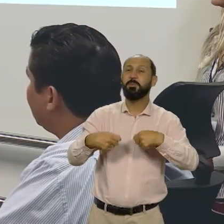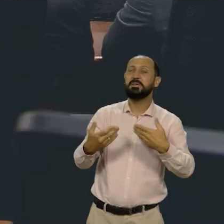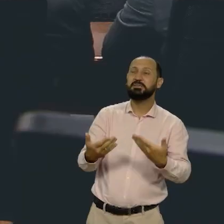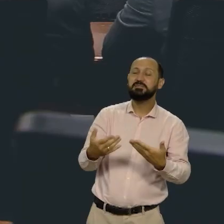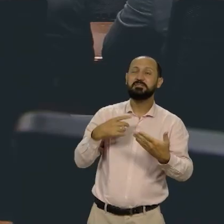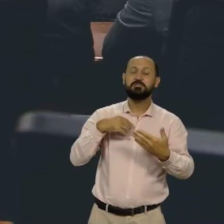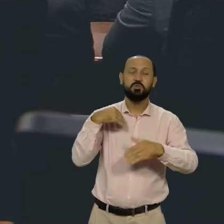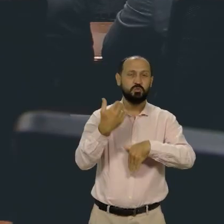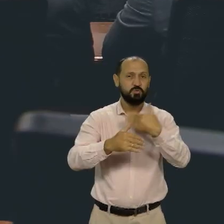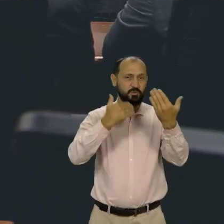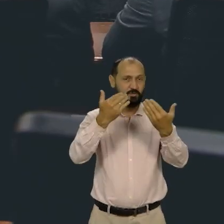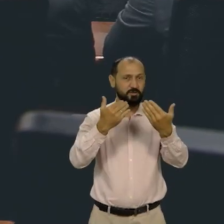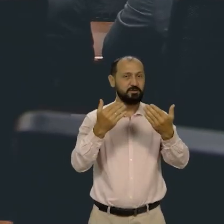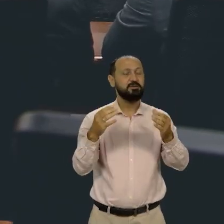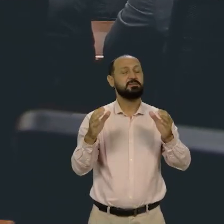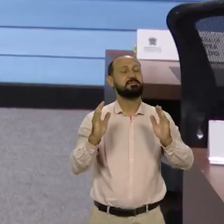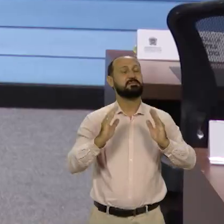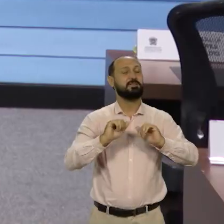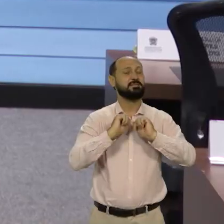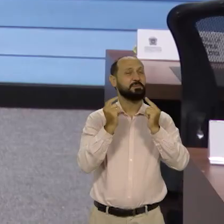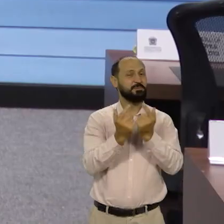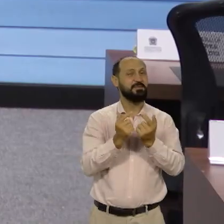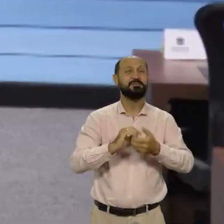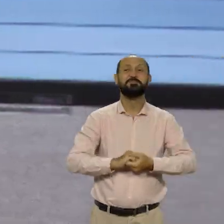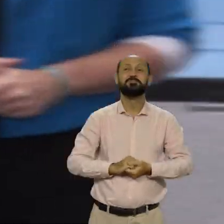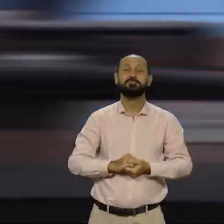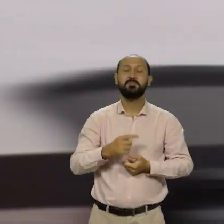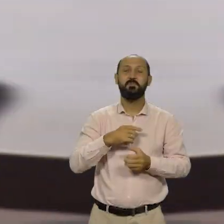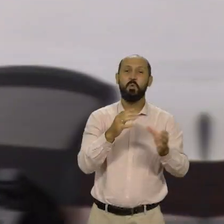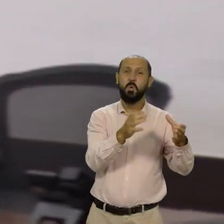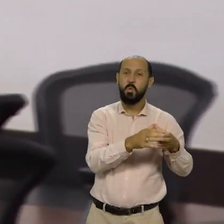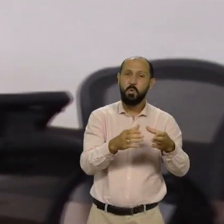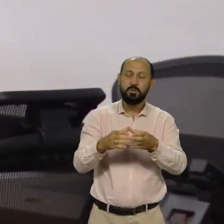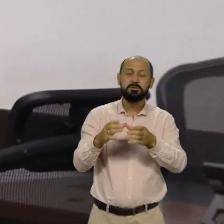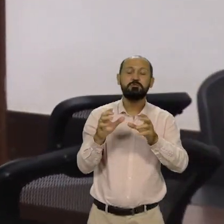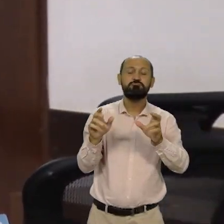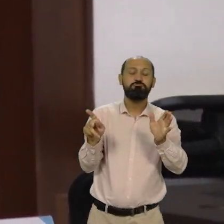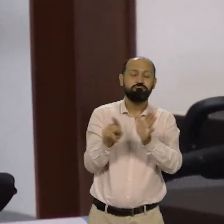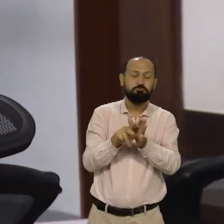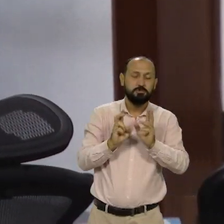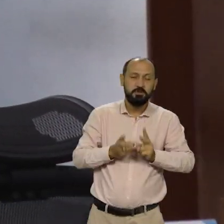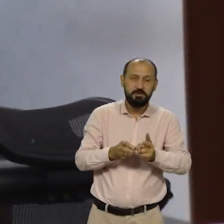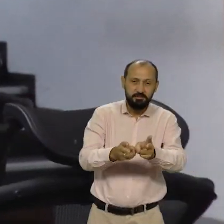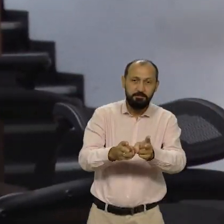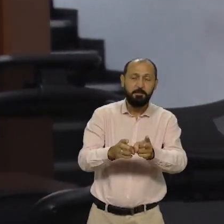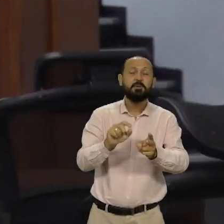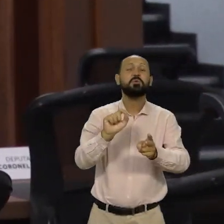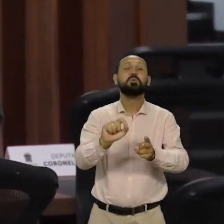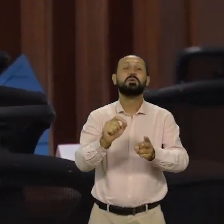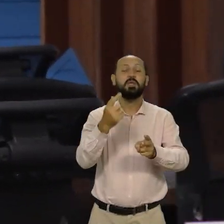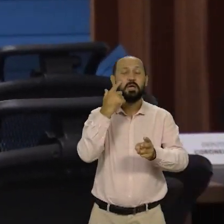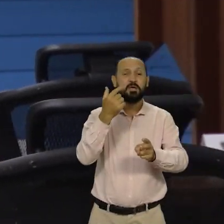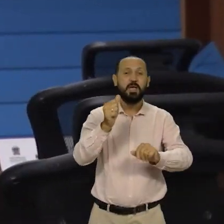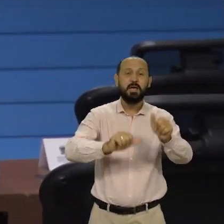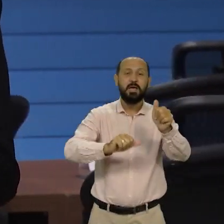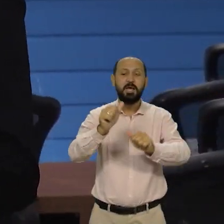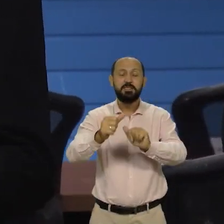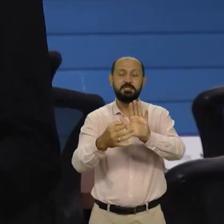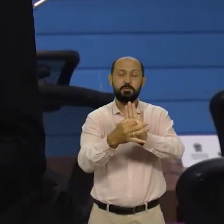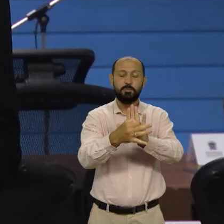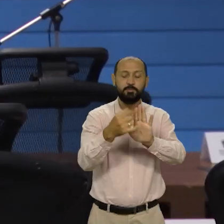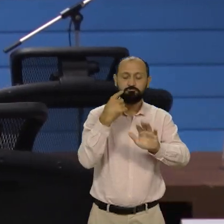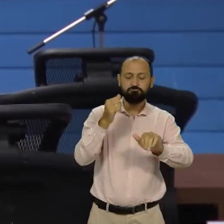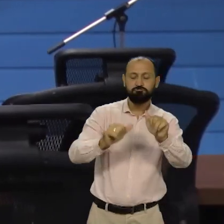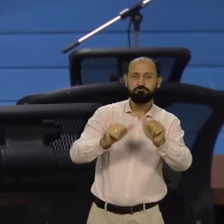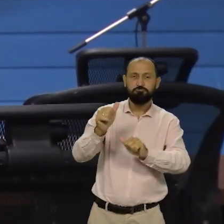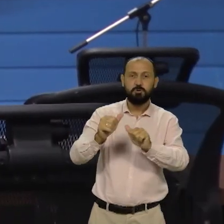as necessidades e os avanços da Casa de Leis. Além das frentes, existem as comissões permanentes, que têm a atribuição de examinar